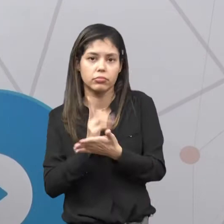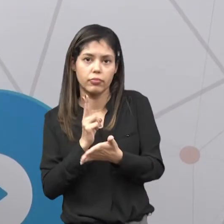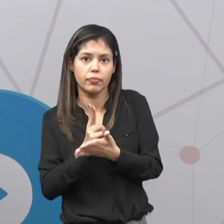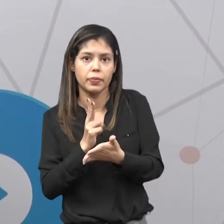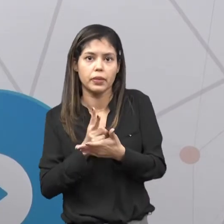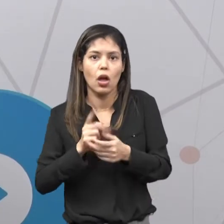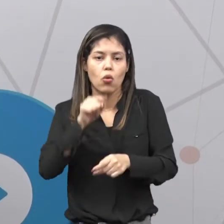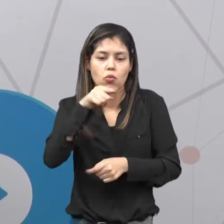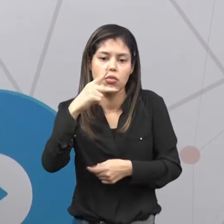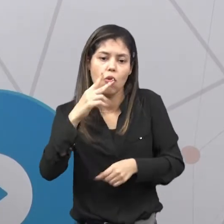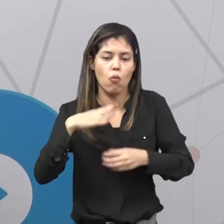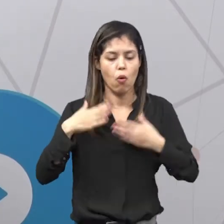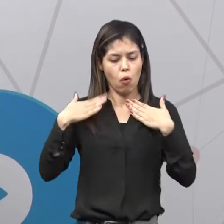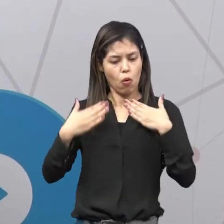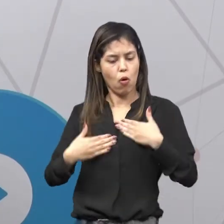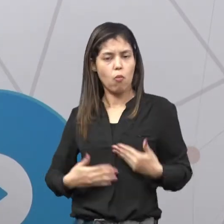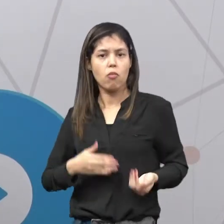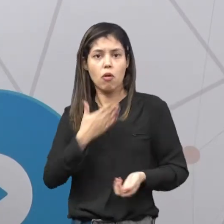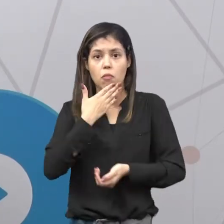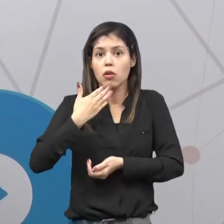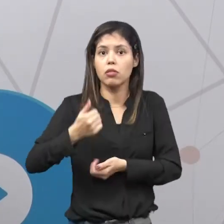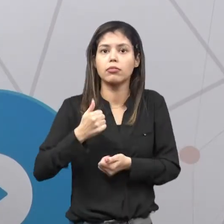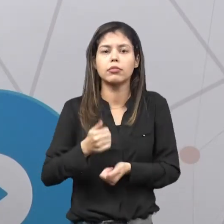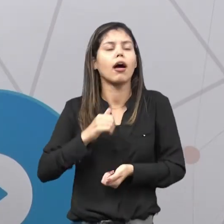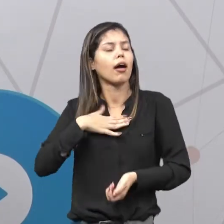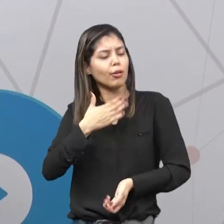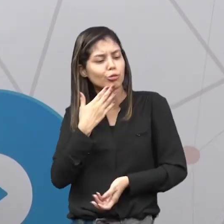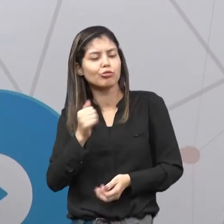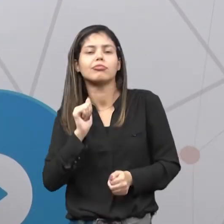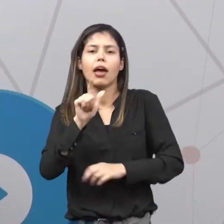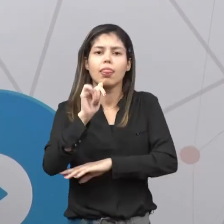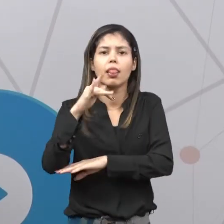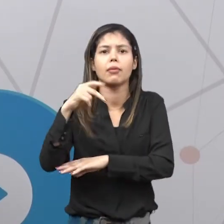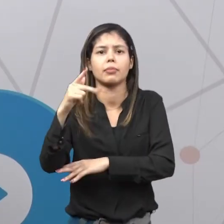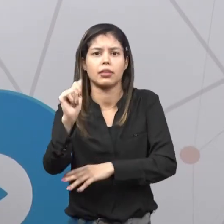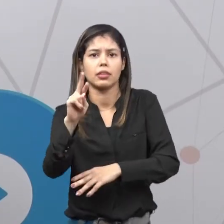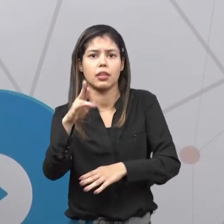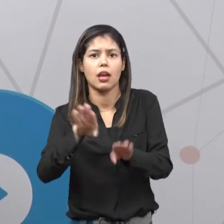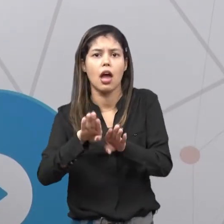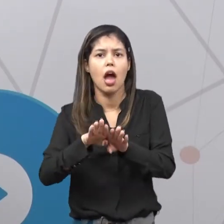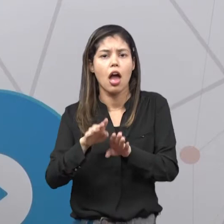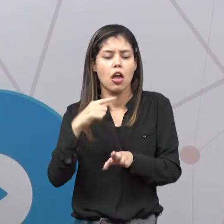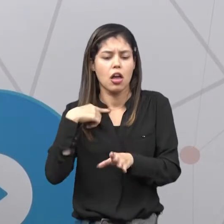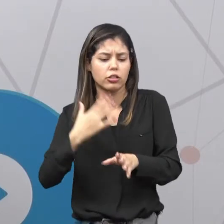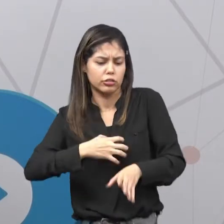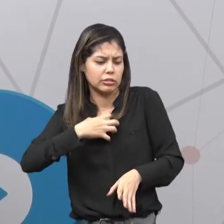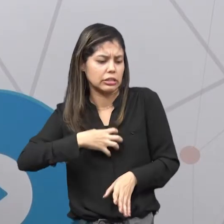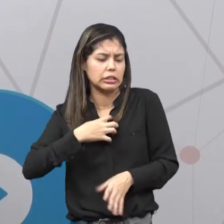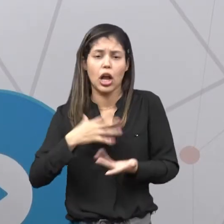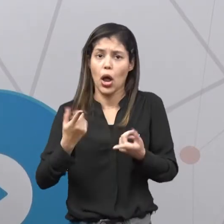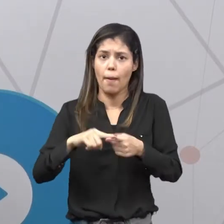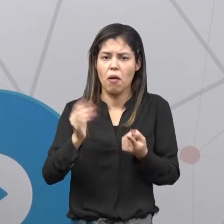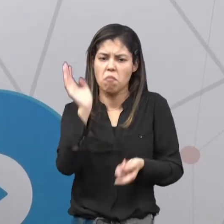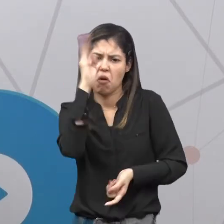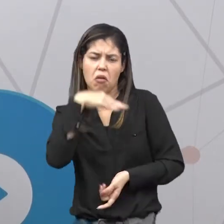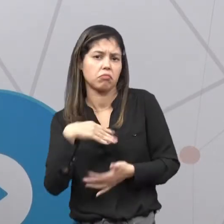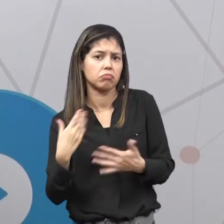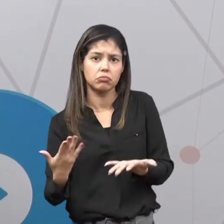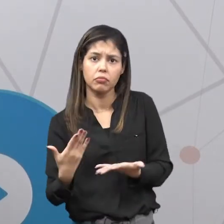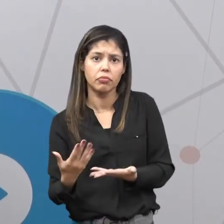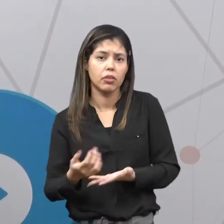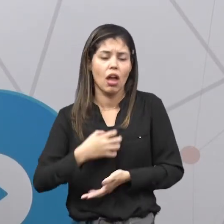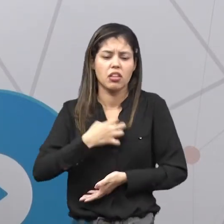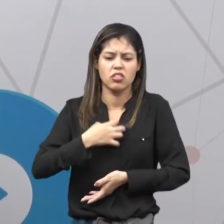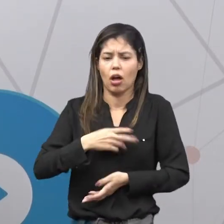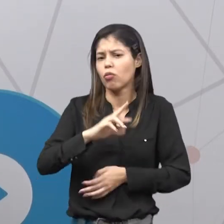né, o seu corpo ele começa a se adaptar com aqueles exercícios e aí você começa a não se sentir mais tão mal, você não começa a sentir